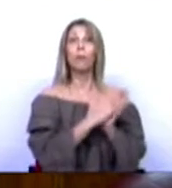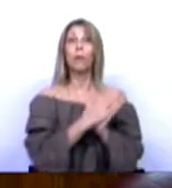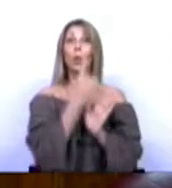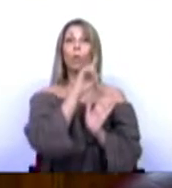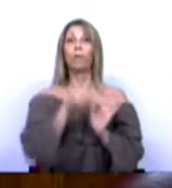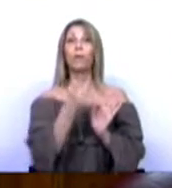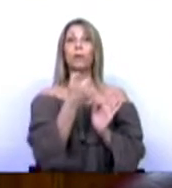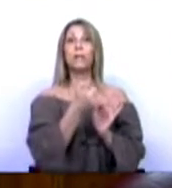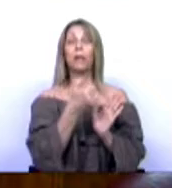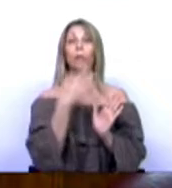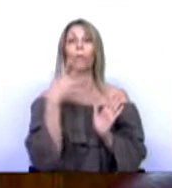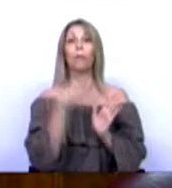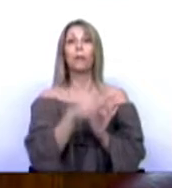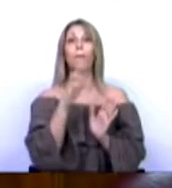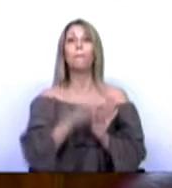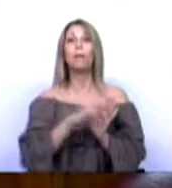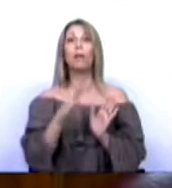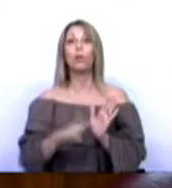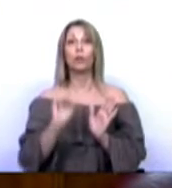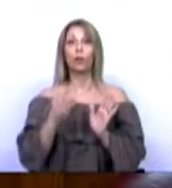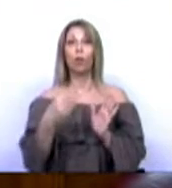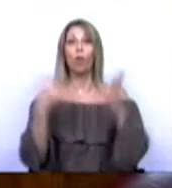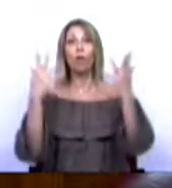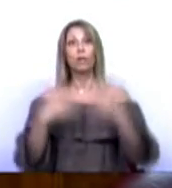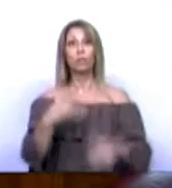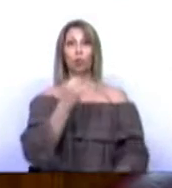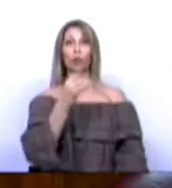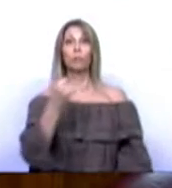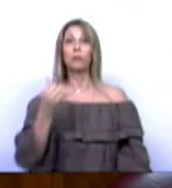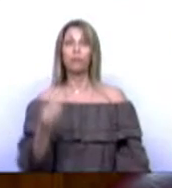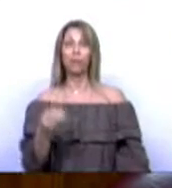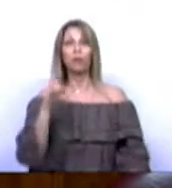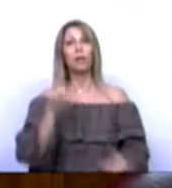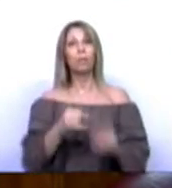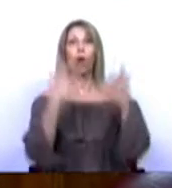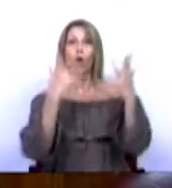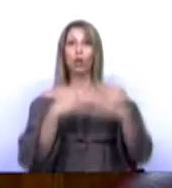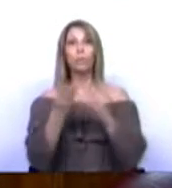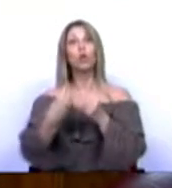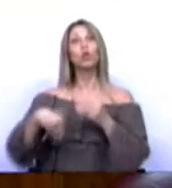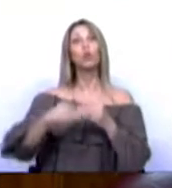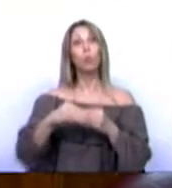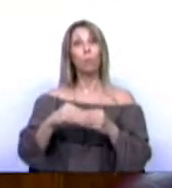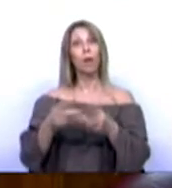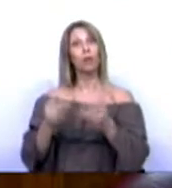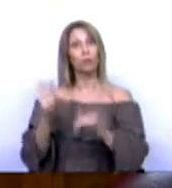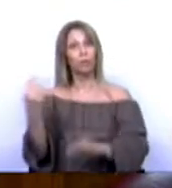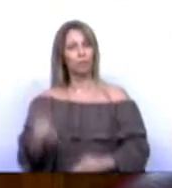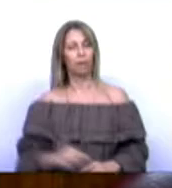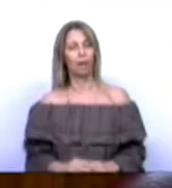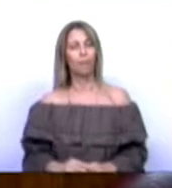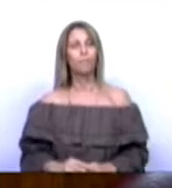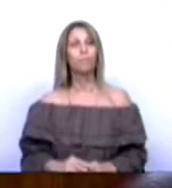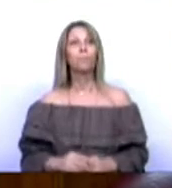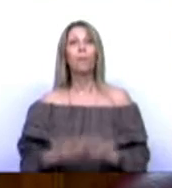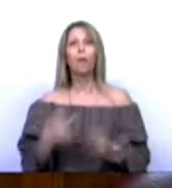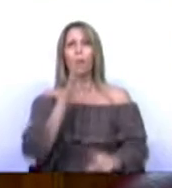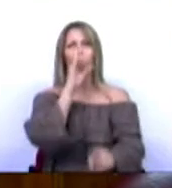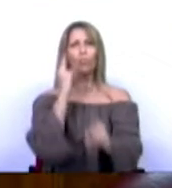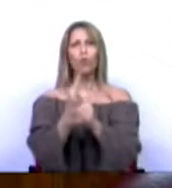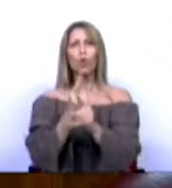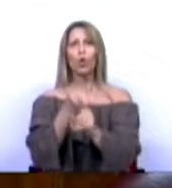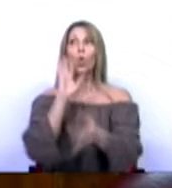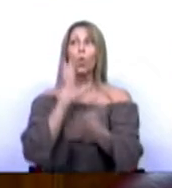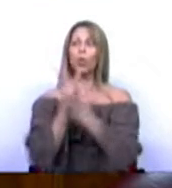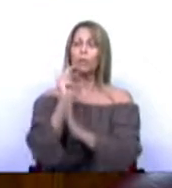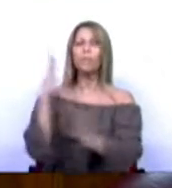mil milhões de euros que o Orçamento de 2020 e o Orçamento Suplementar dispunham. Ao mesmo tempo e durante os últimos